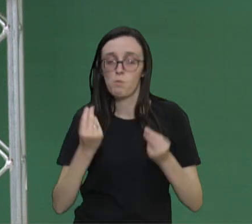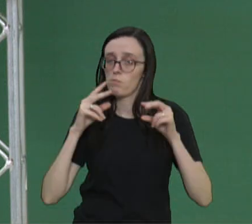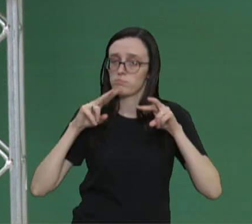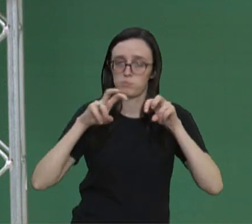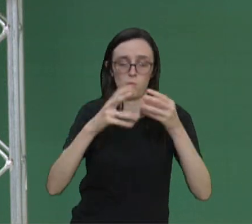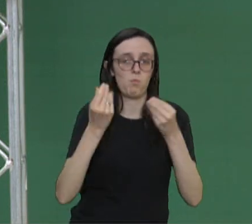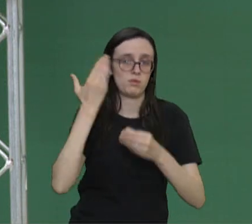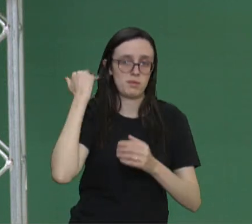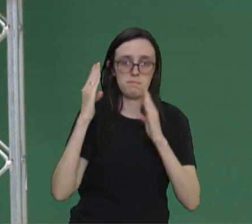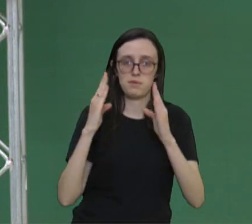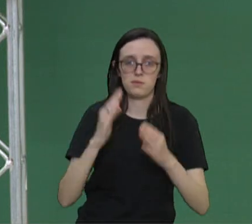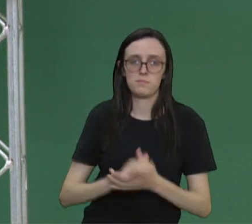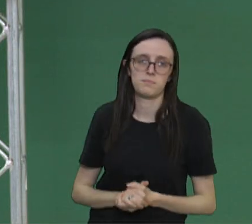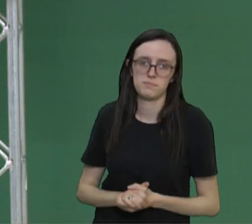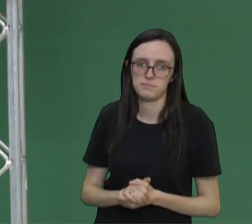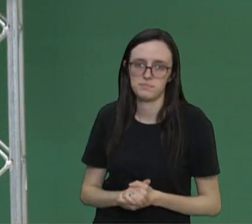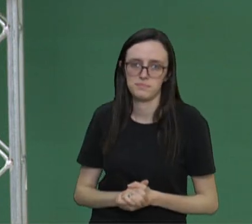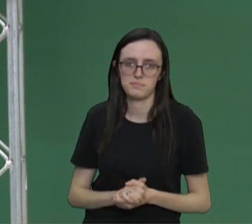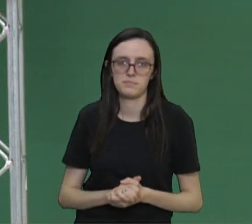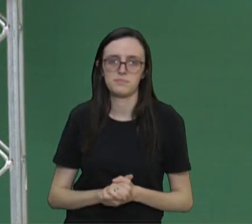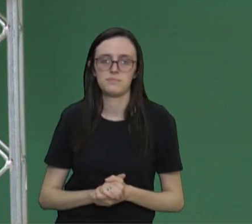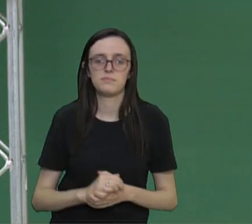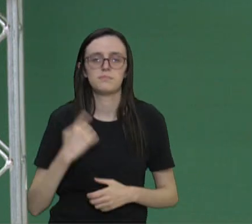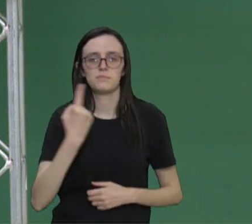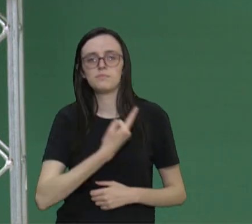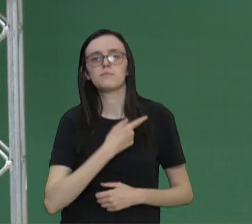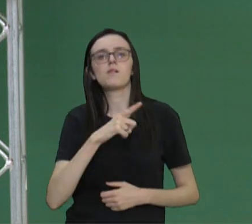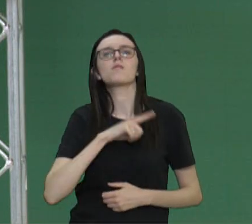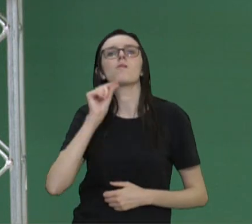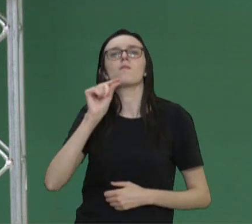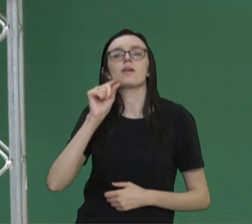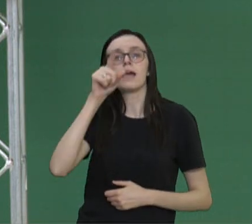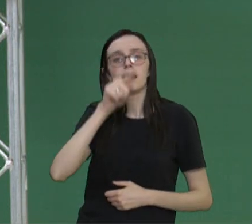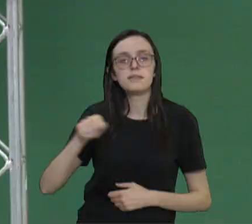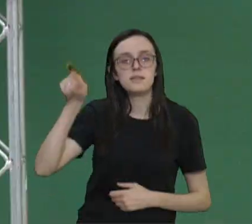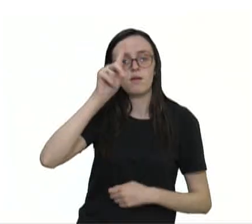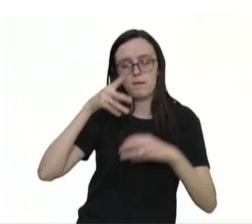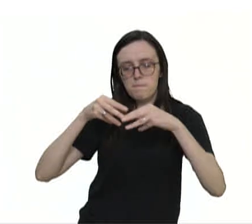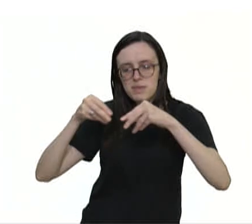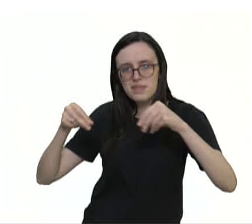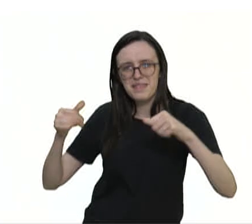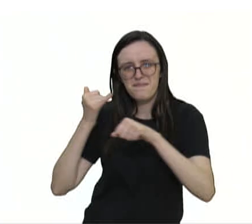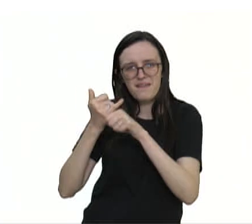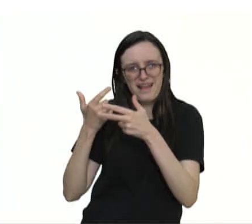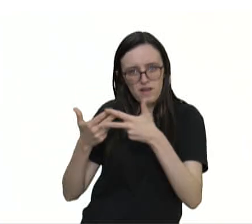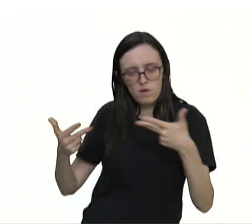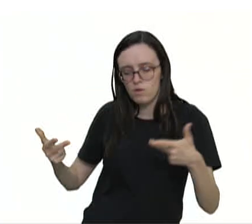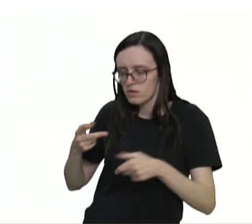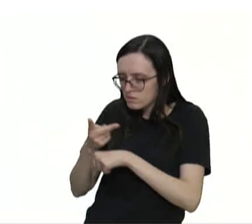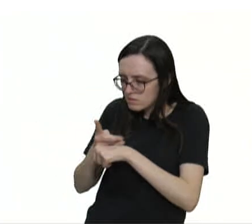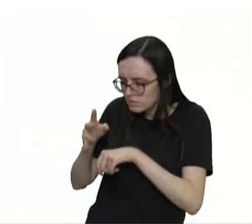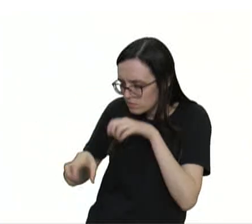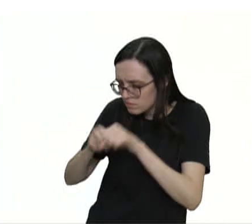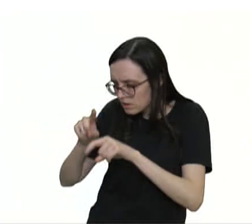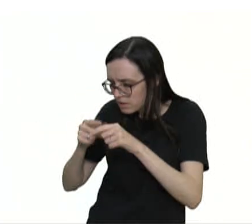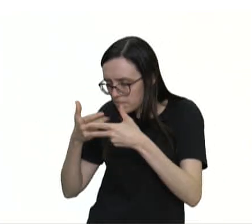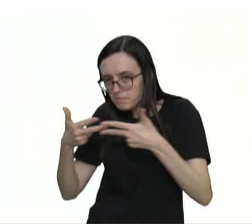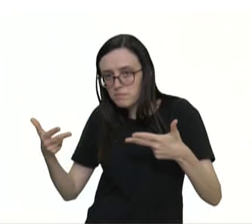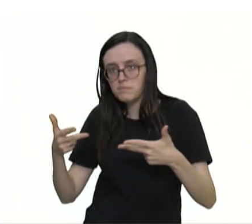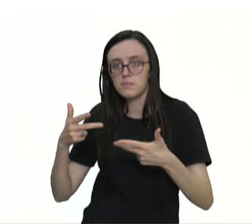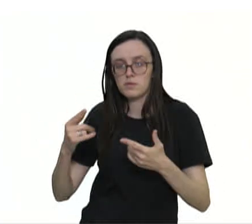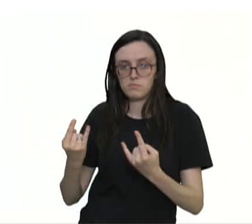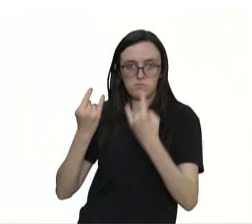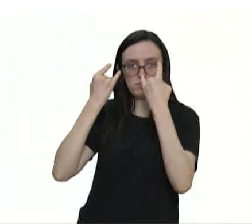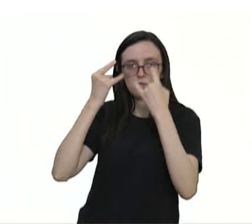explorado nessa época. Aí nós tivemos também o ciclo da mineração, né, a procura por metais